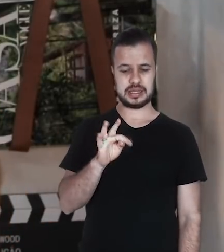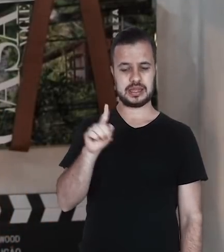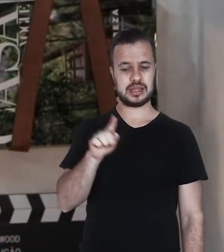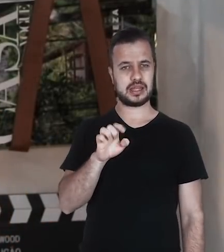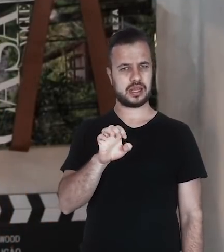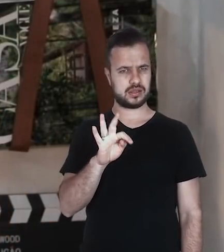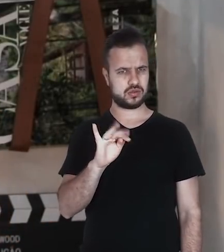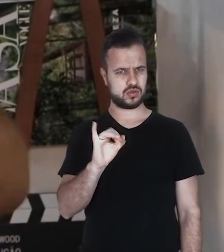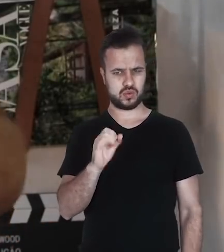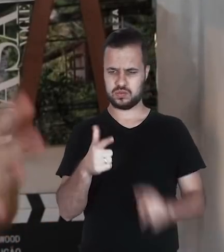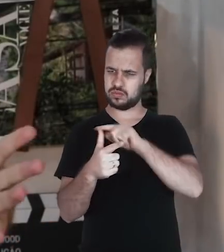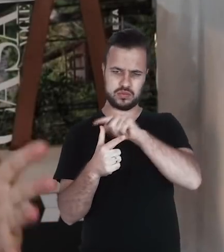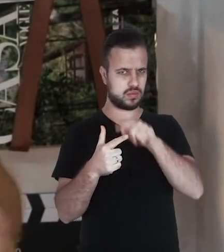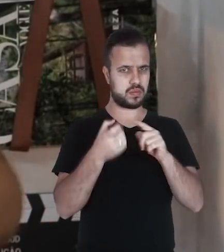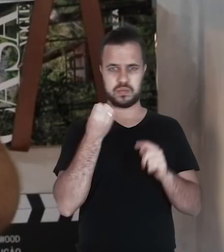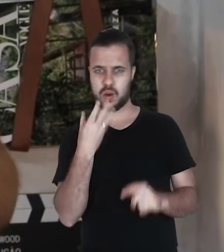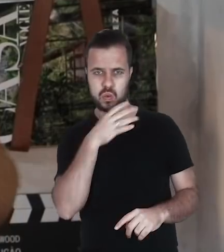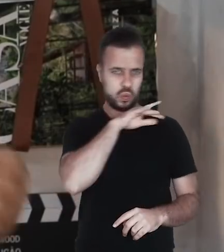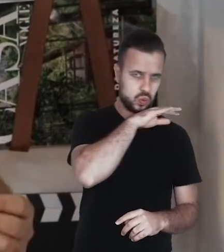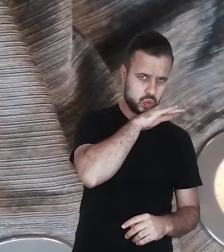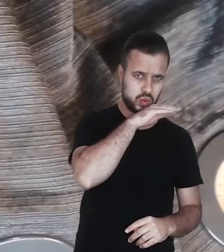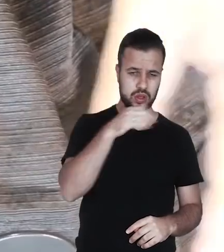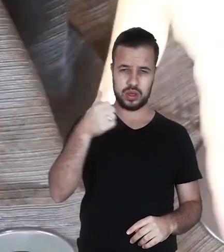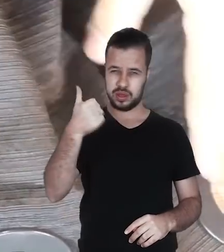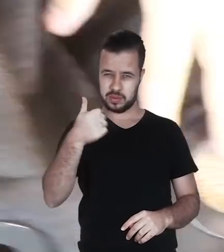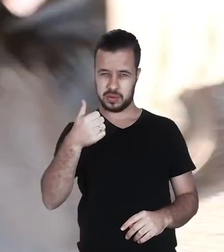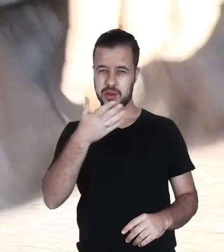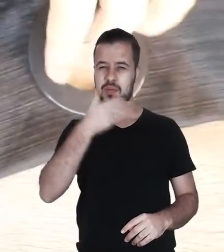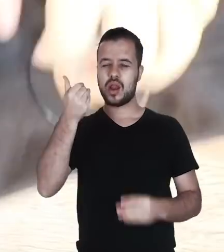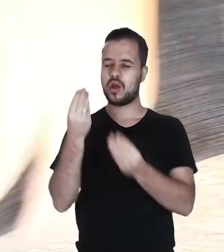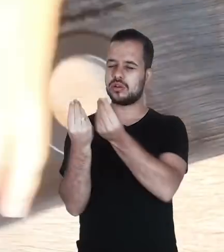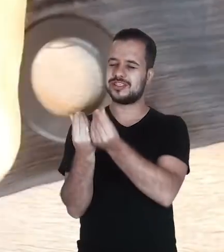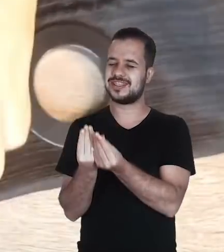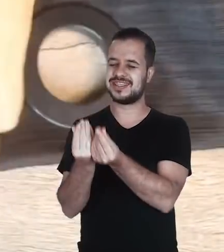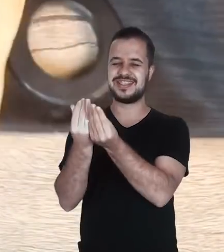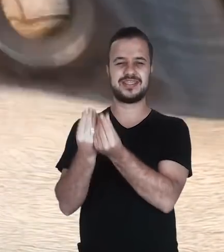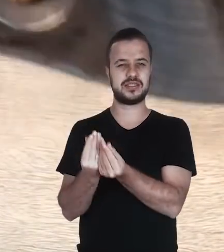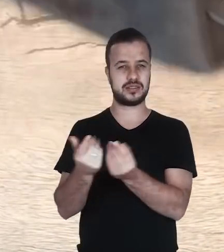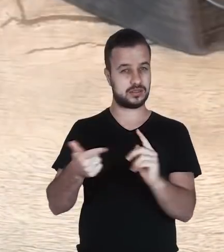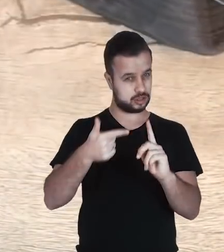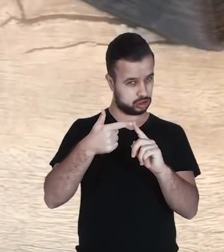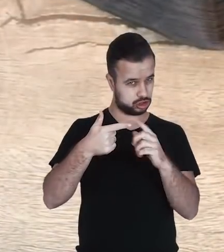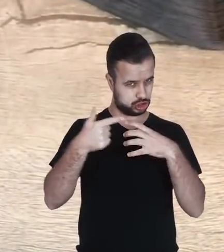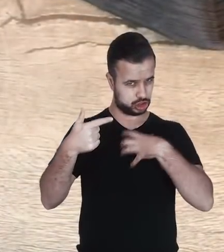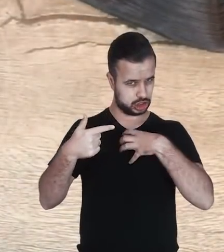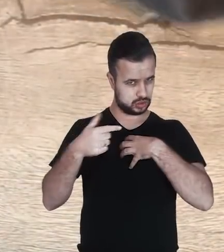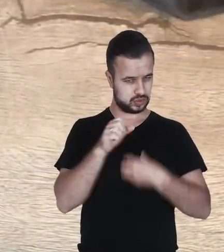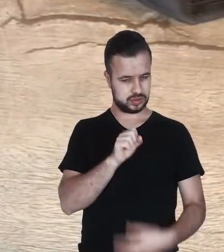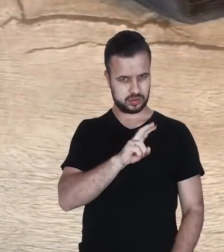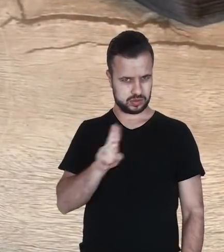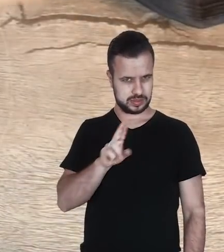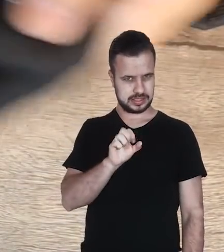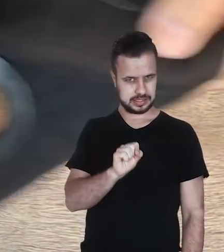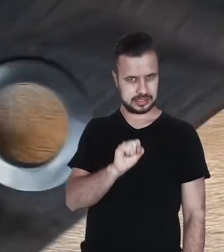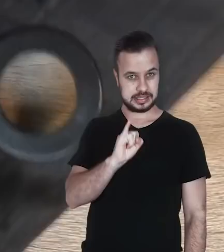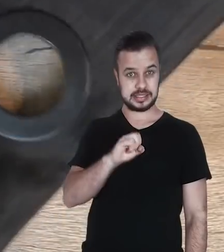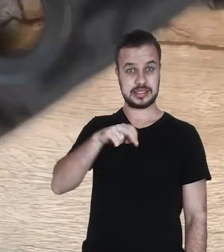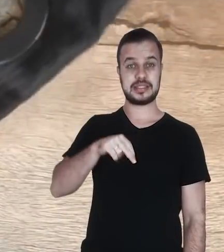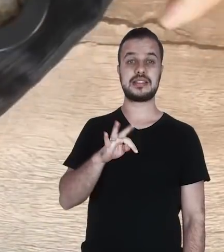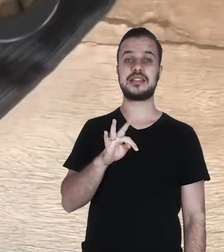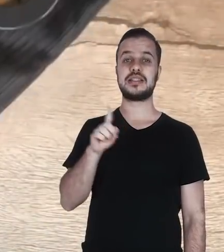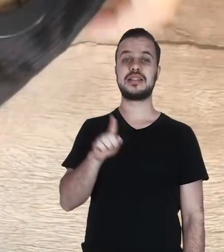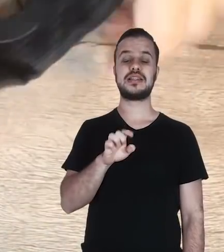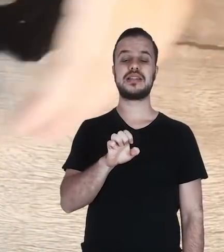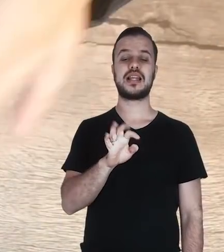vantagens e desvantagens. Os naturais são melhor ao toque, enquanto nos sintéticos você vai ter uma variedade maior de cores e vai